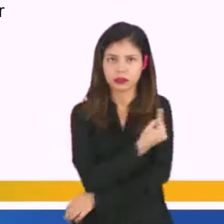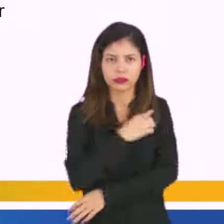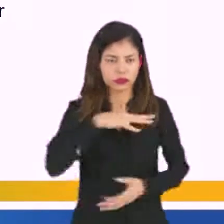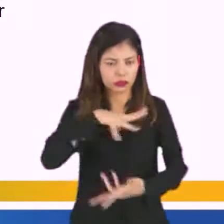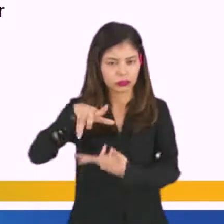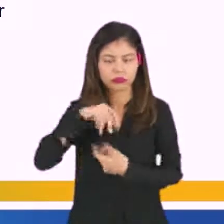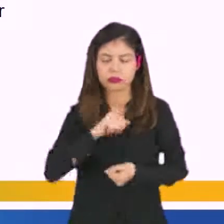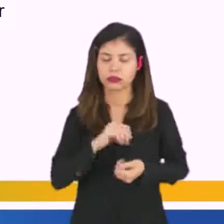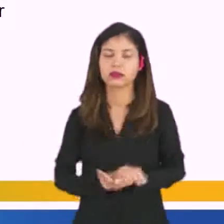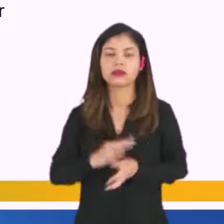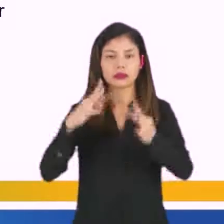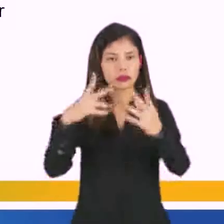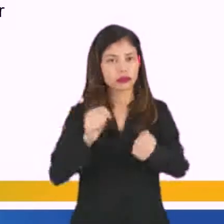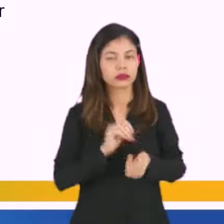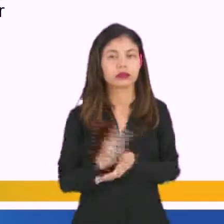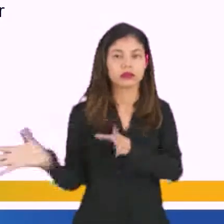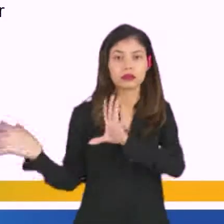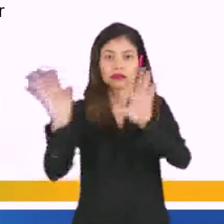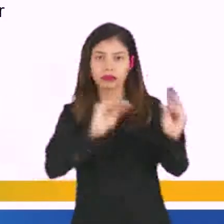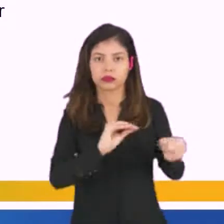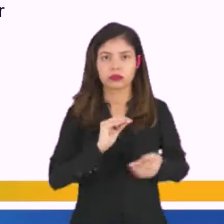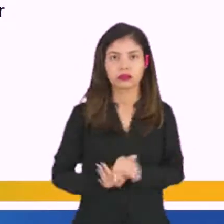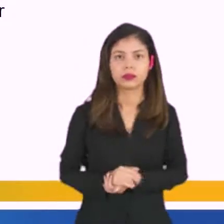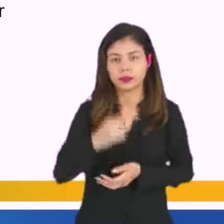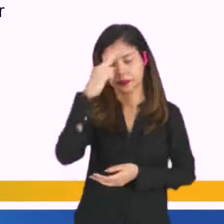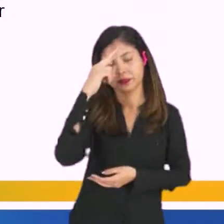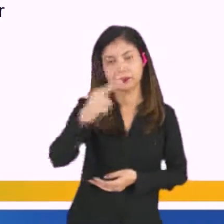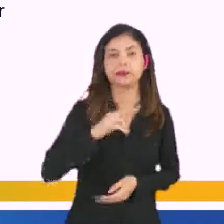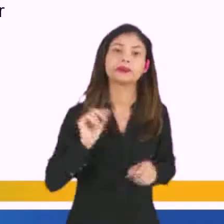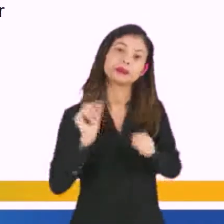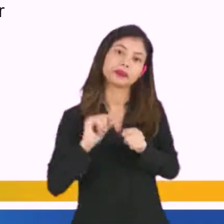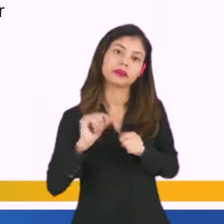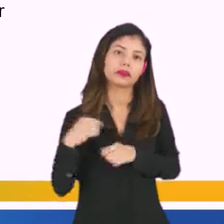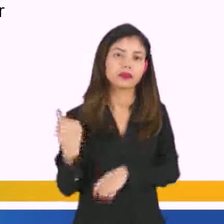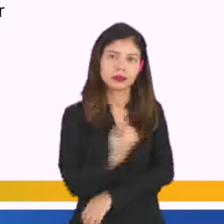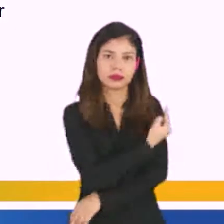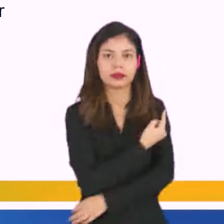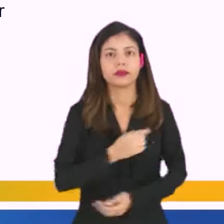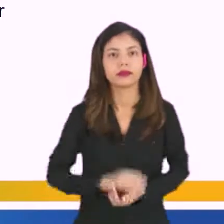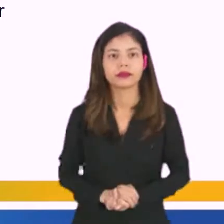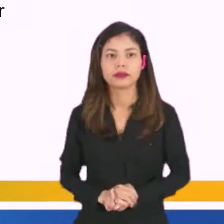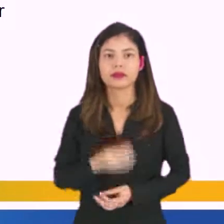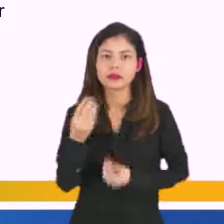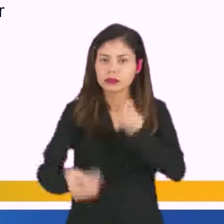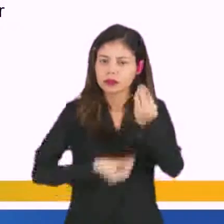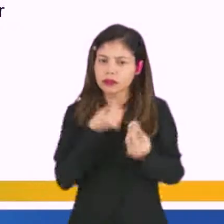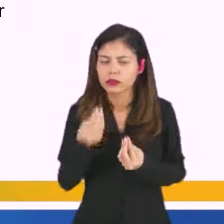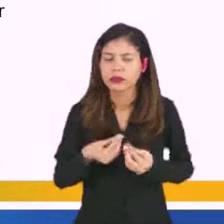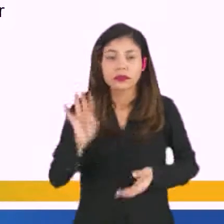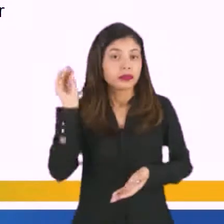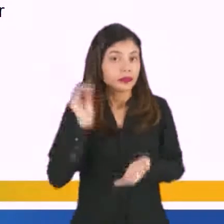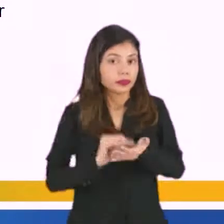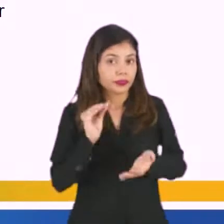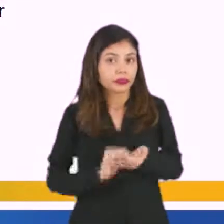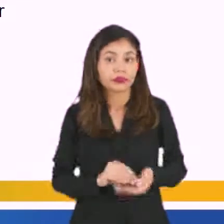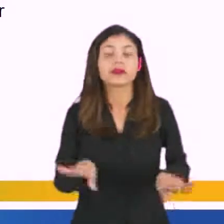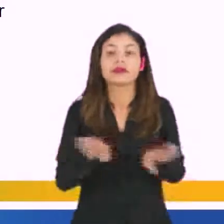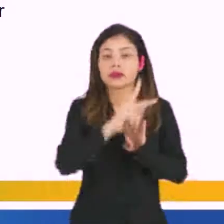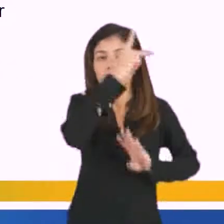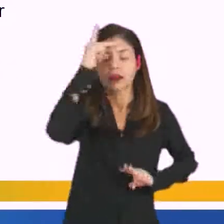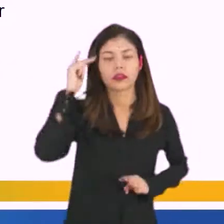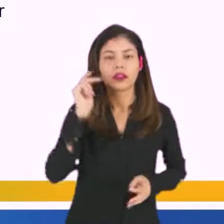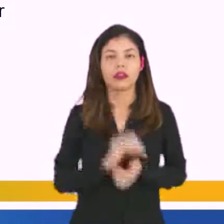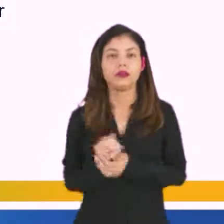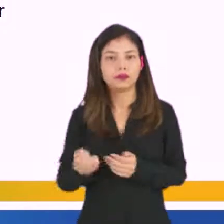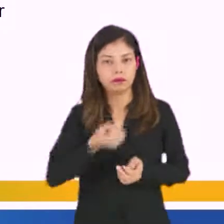como um todo, para trazer certa autoridade ao que fazemos. É como se o fato de uma pessoa